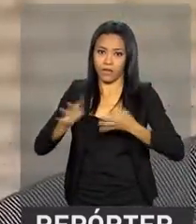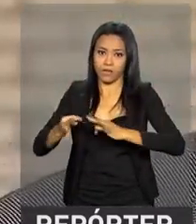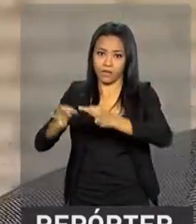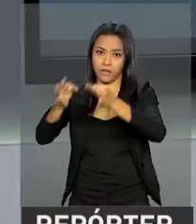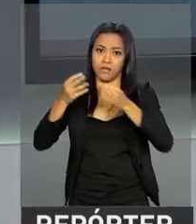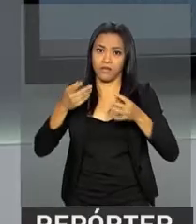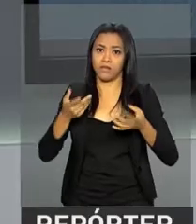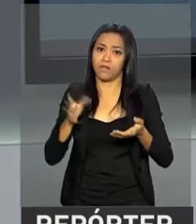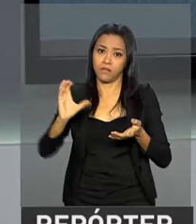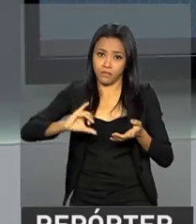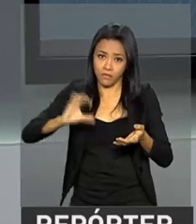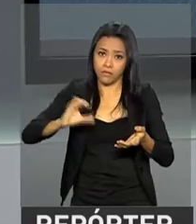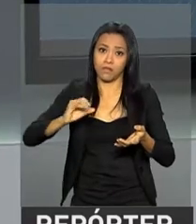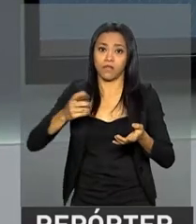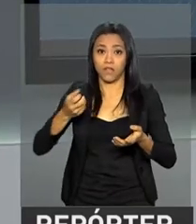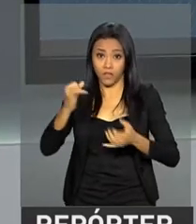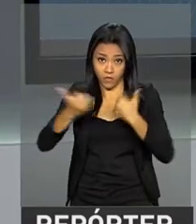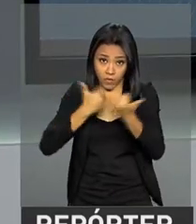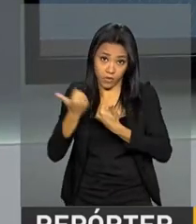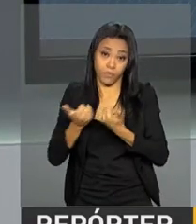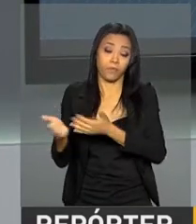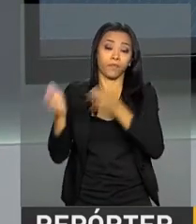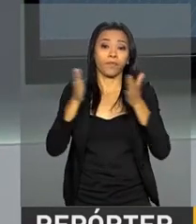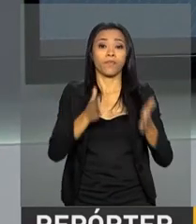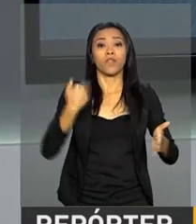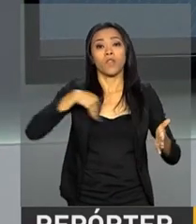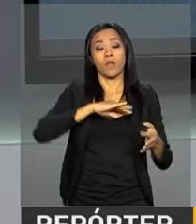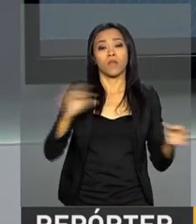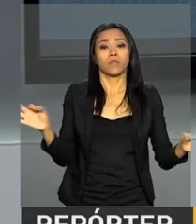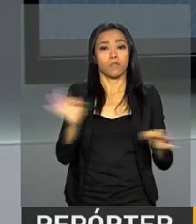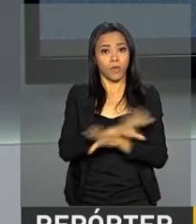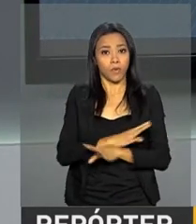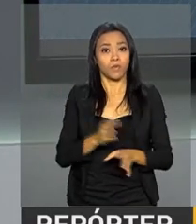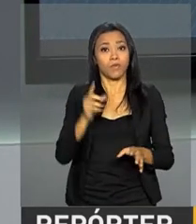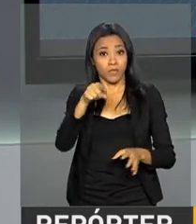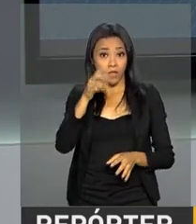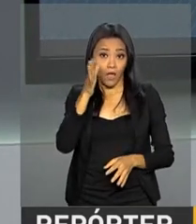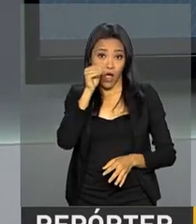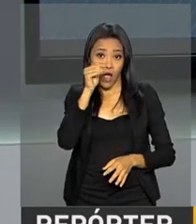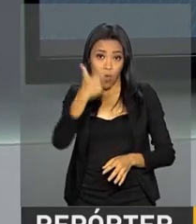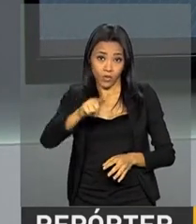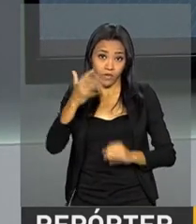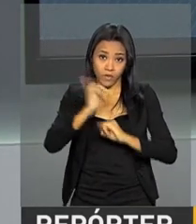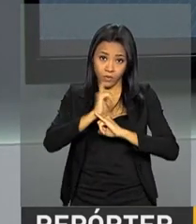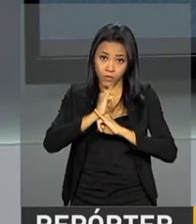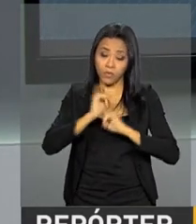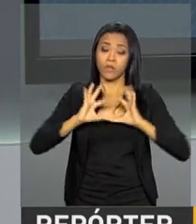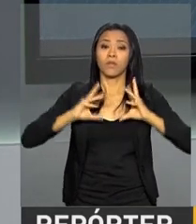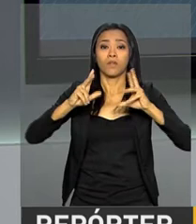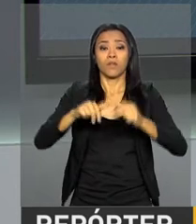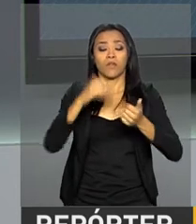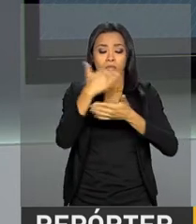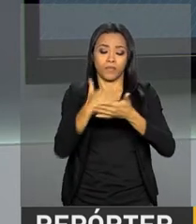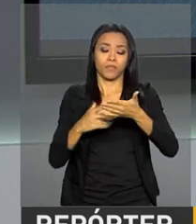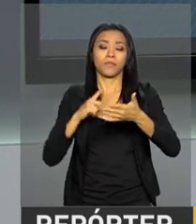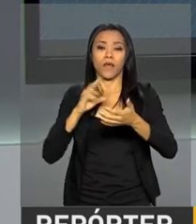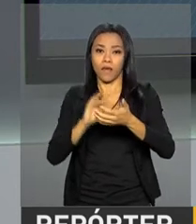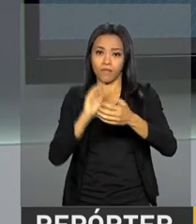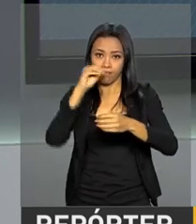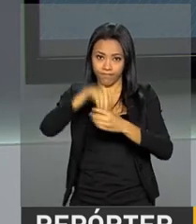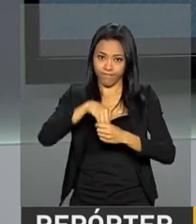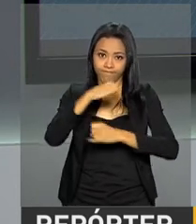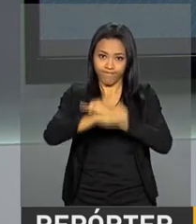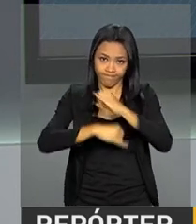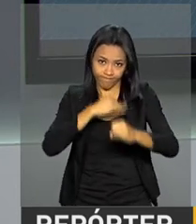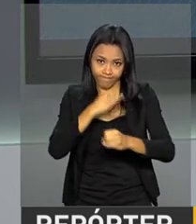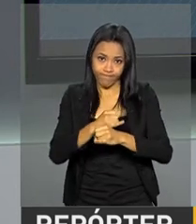informação. Nós ficamos por aqui, você pode rever as reportagens no YouTube e toda a nossa programação também está na página